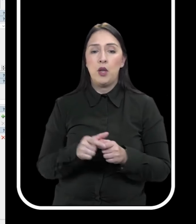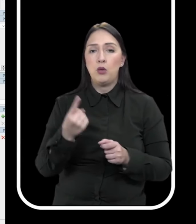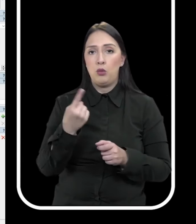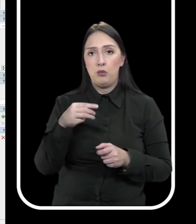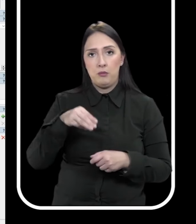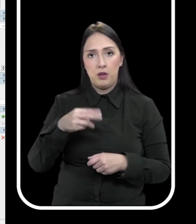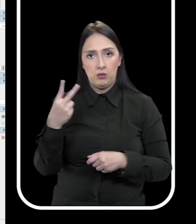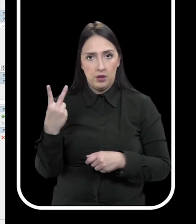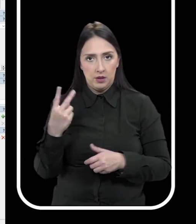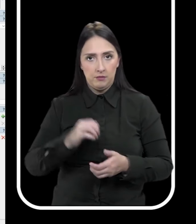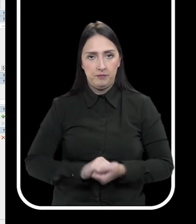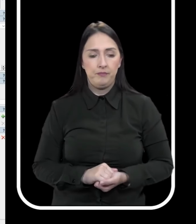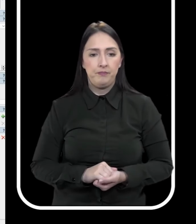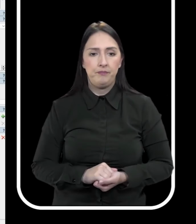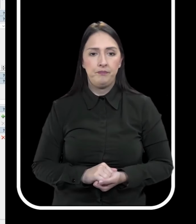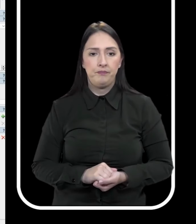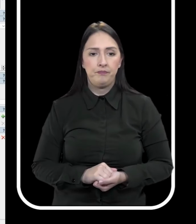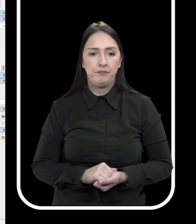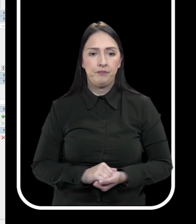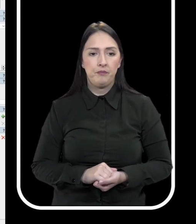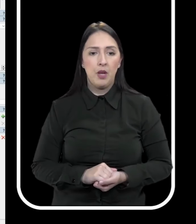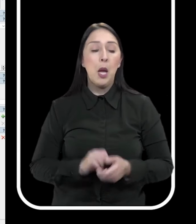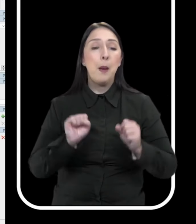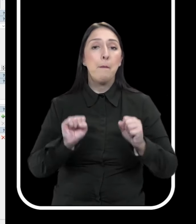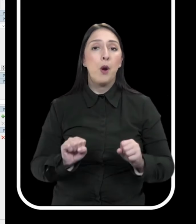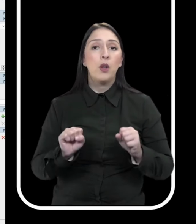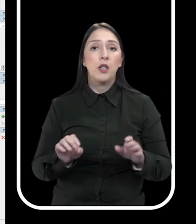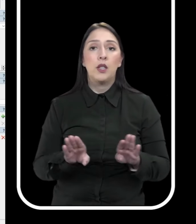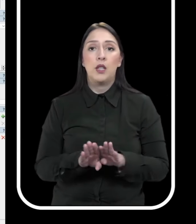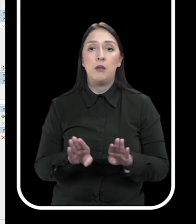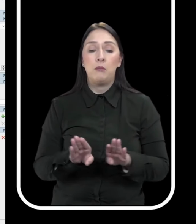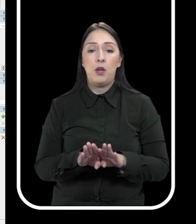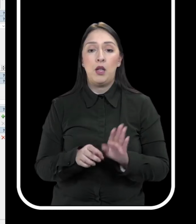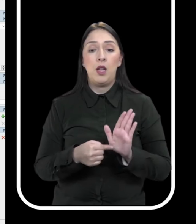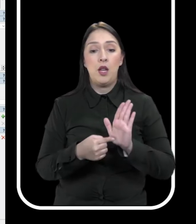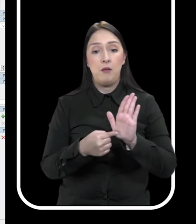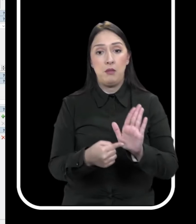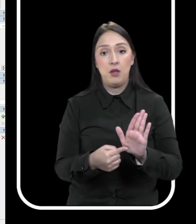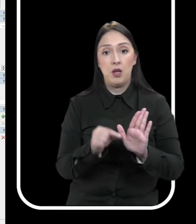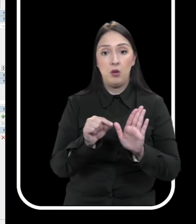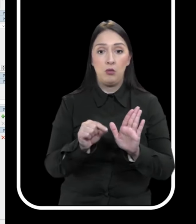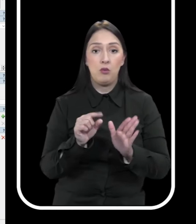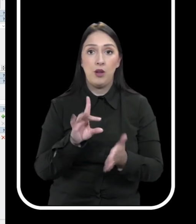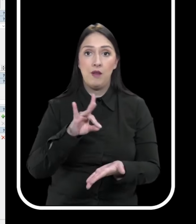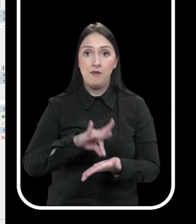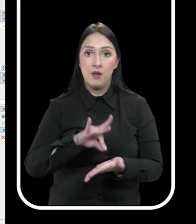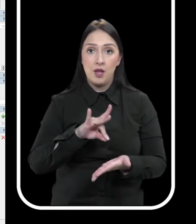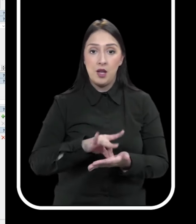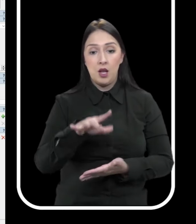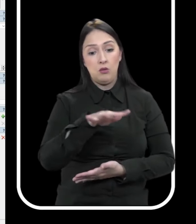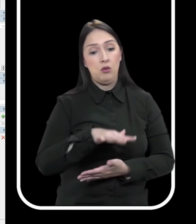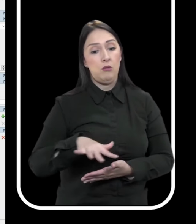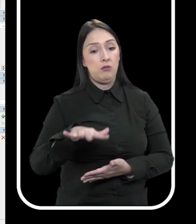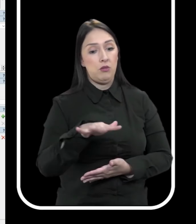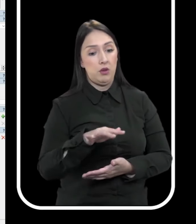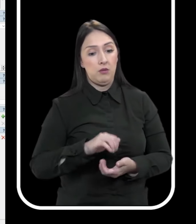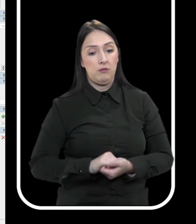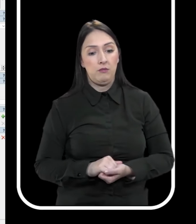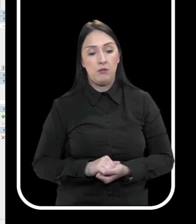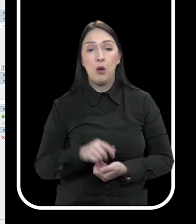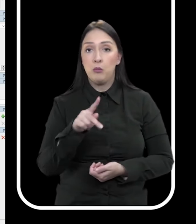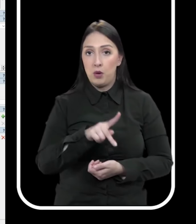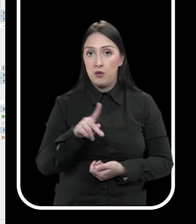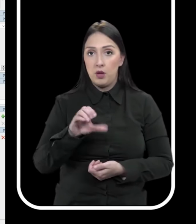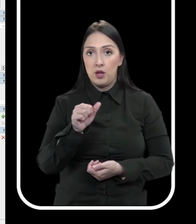quadradinhos pequenos de 1 metro quadrado cada um. Tá? Então você pode, inclusive, representar a realidade de um ambiente.